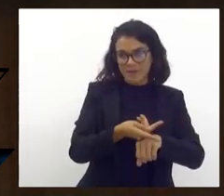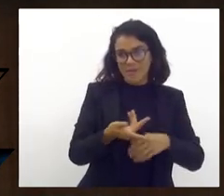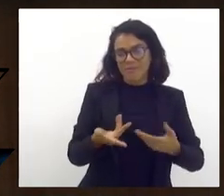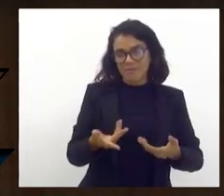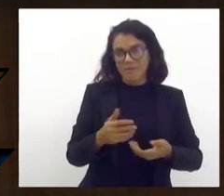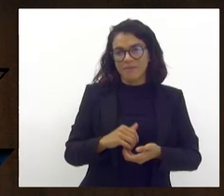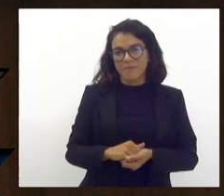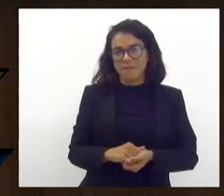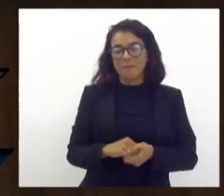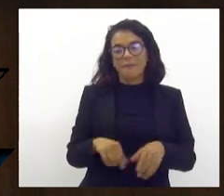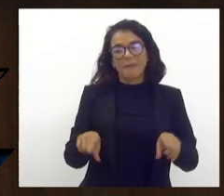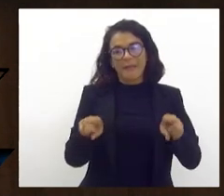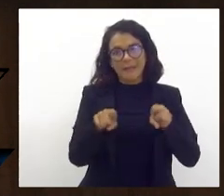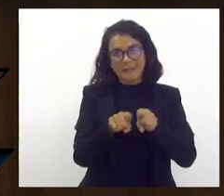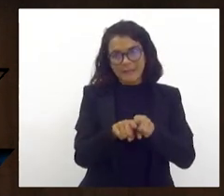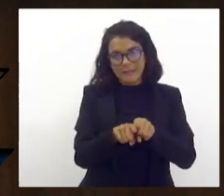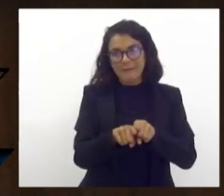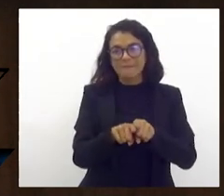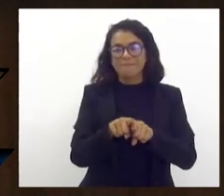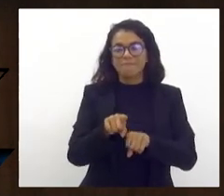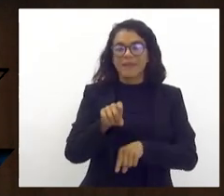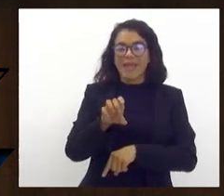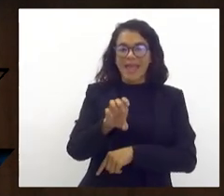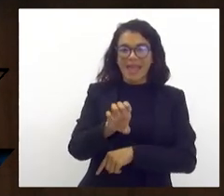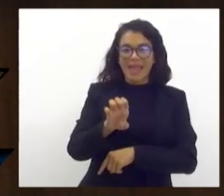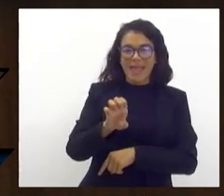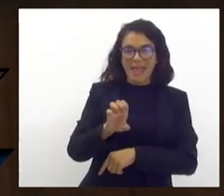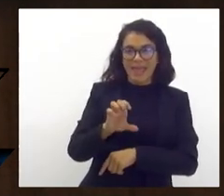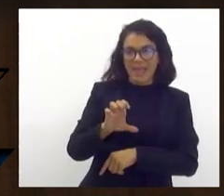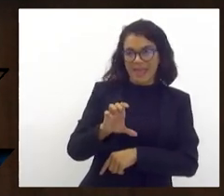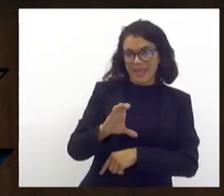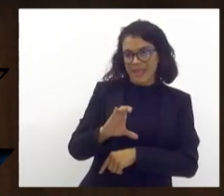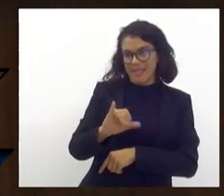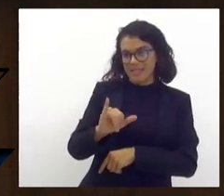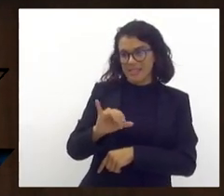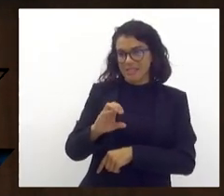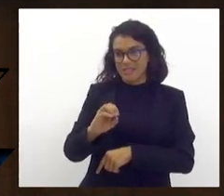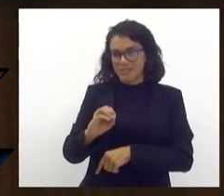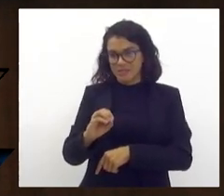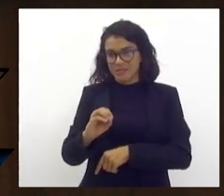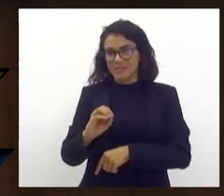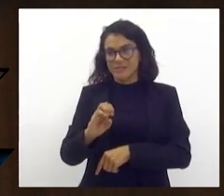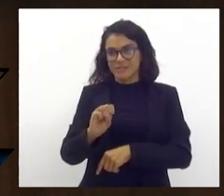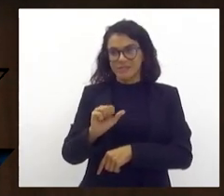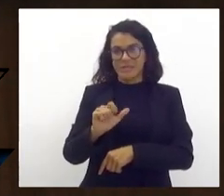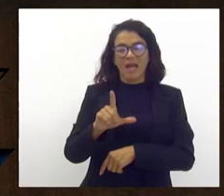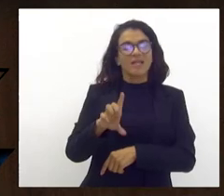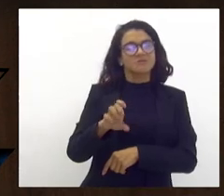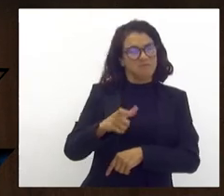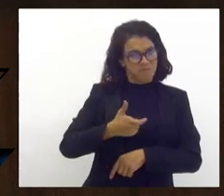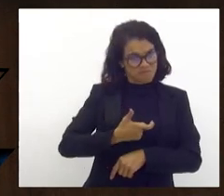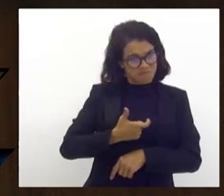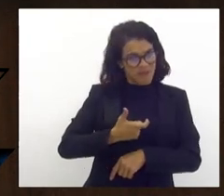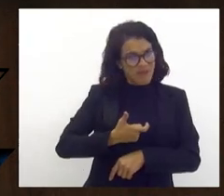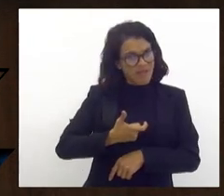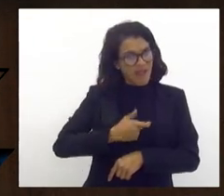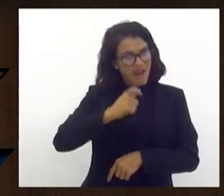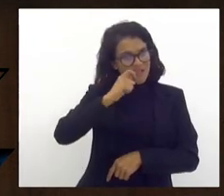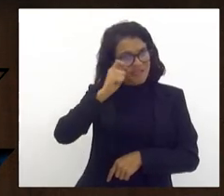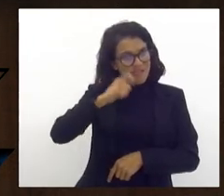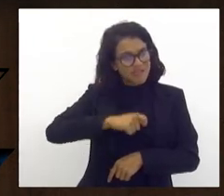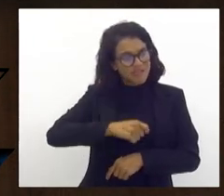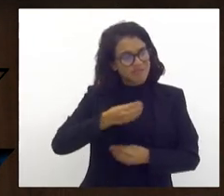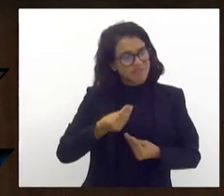Ludemir e também ao Écio Salles, né? Medalha Tiradentes, fui lá entregar